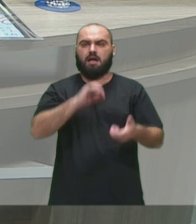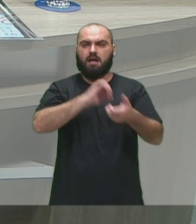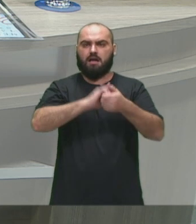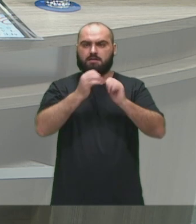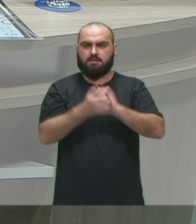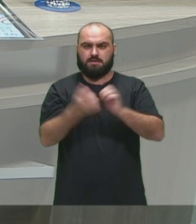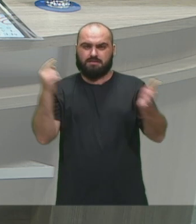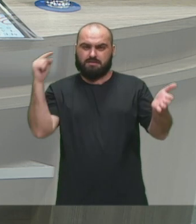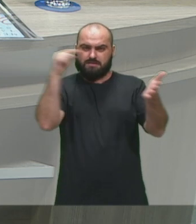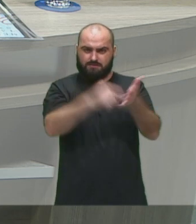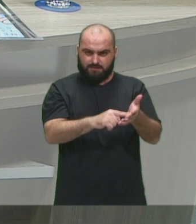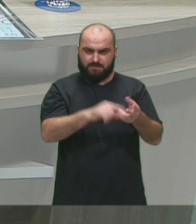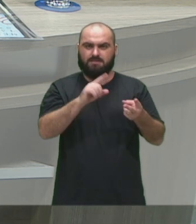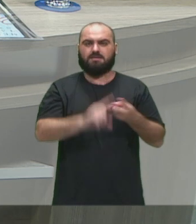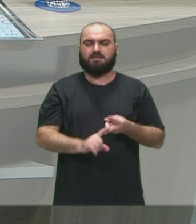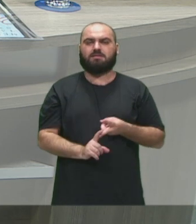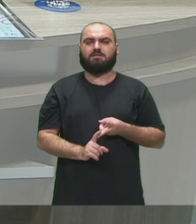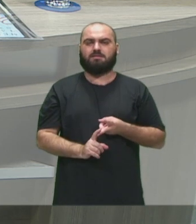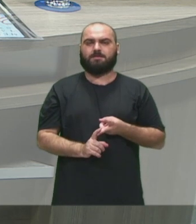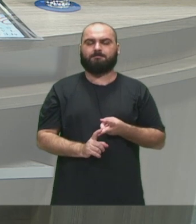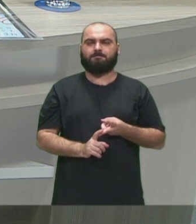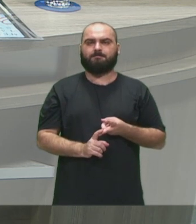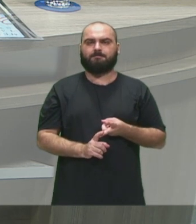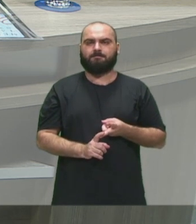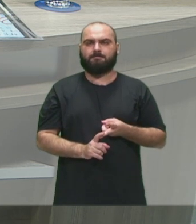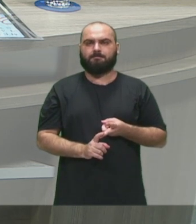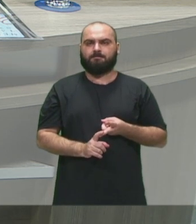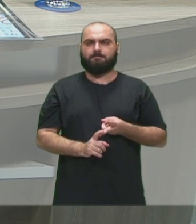que Denuncia, né, e